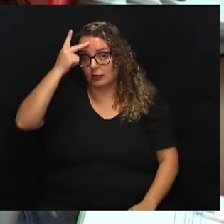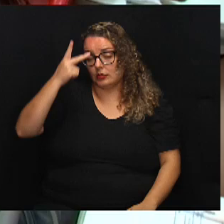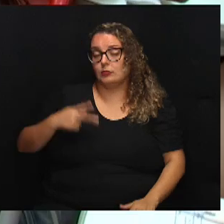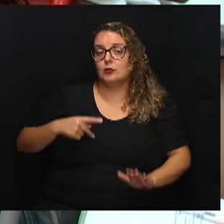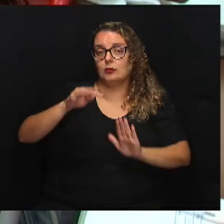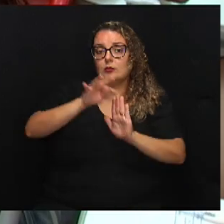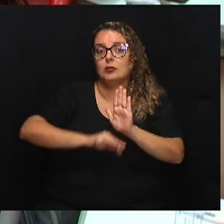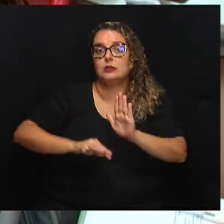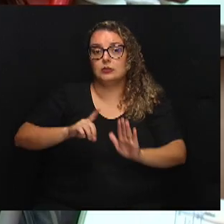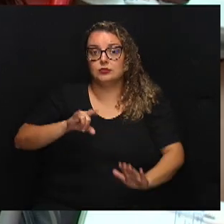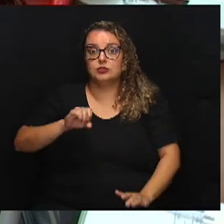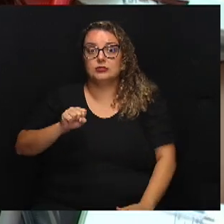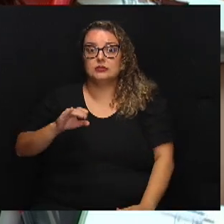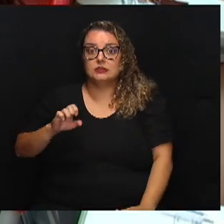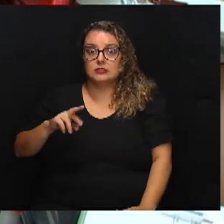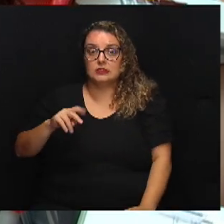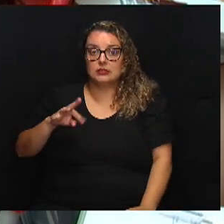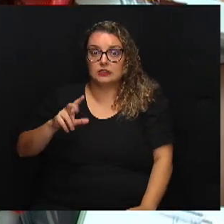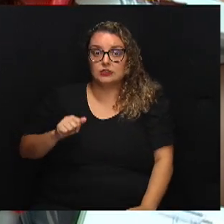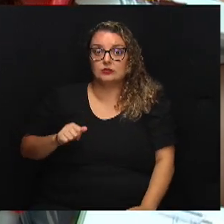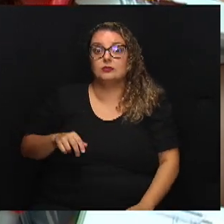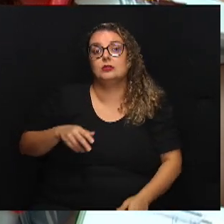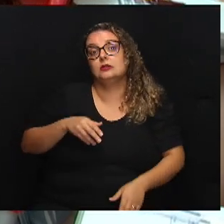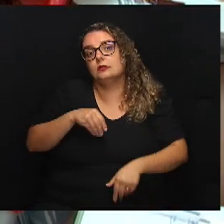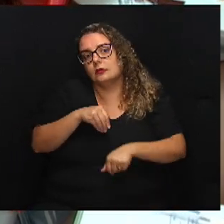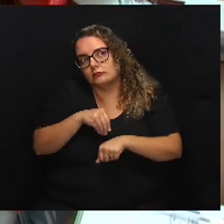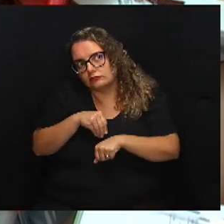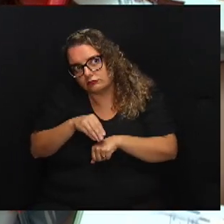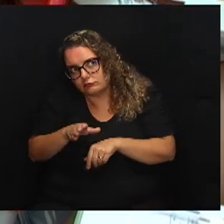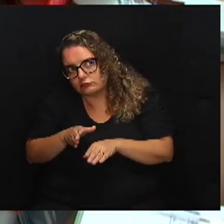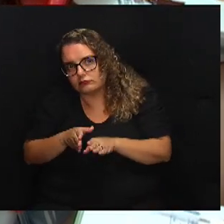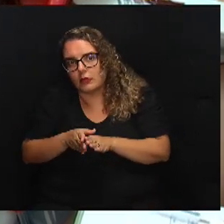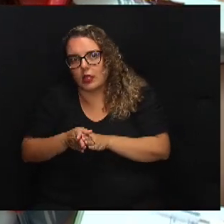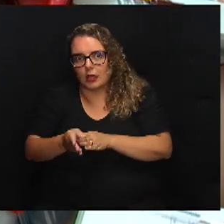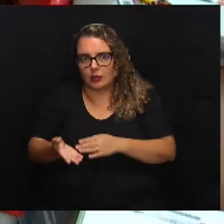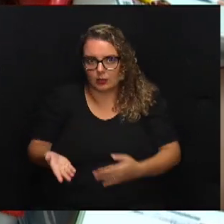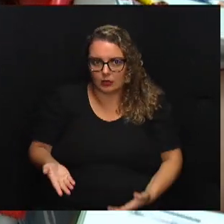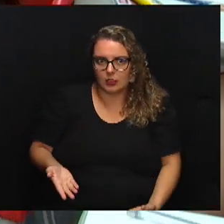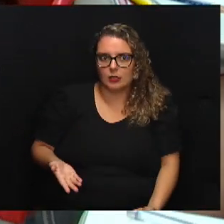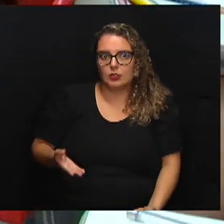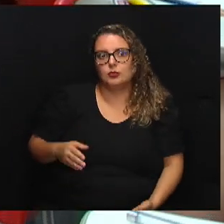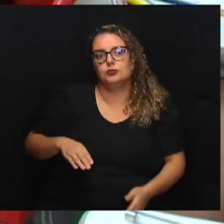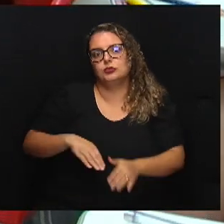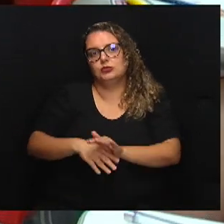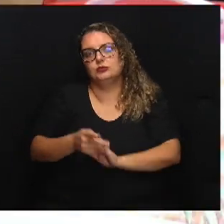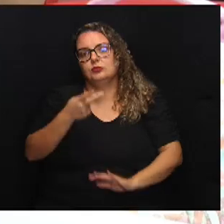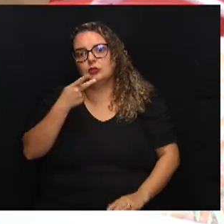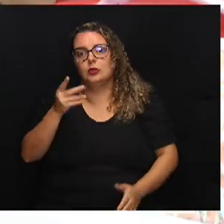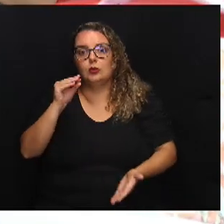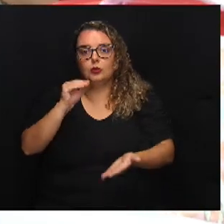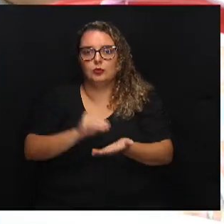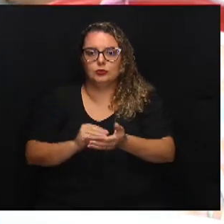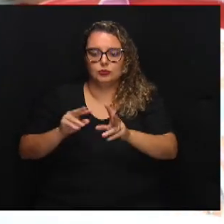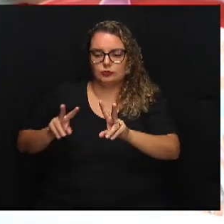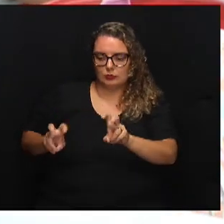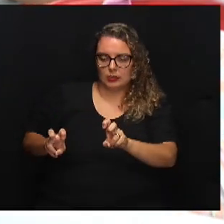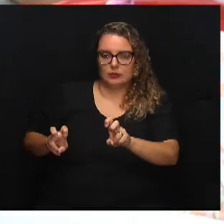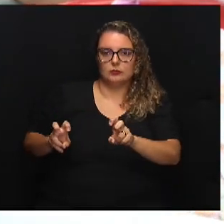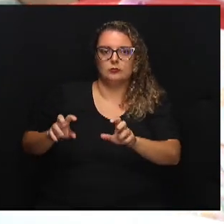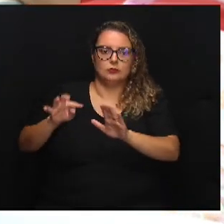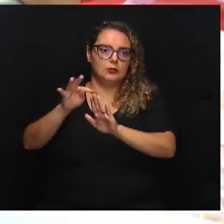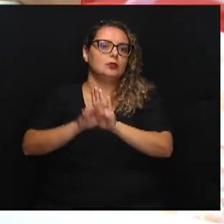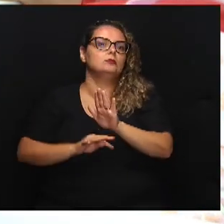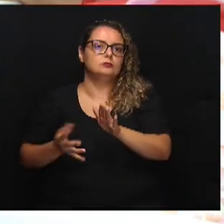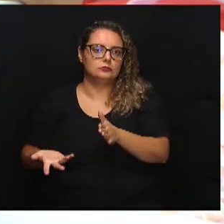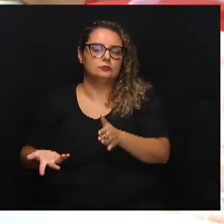dissertativo como um todo. Então, recomenda-se, né? Costumamos dizer que esse seja o último parágrafo do texto. Uma espécie